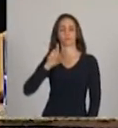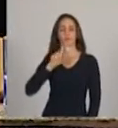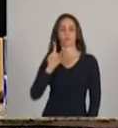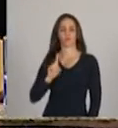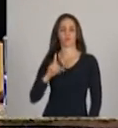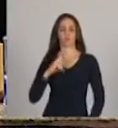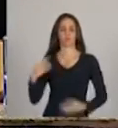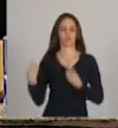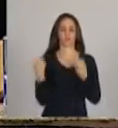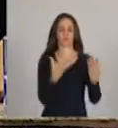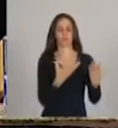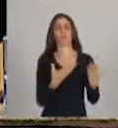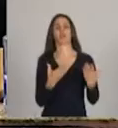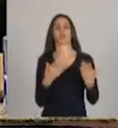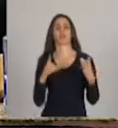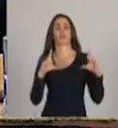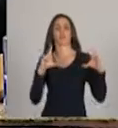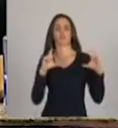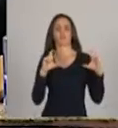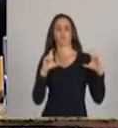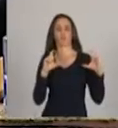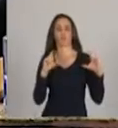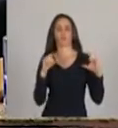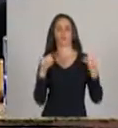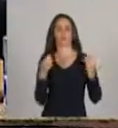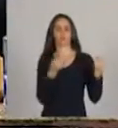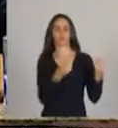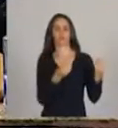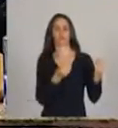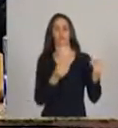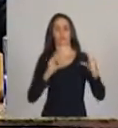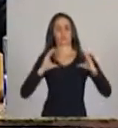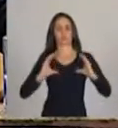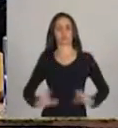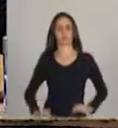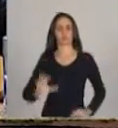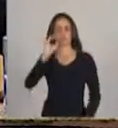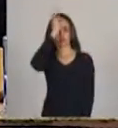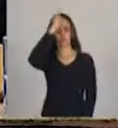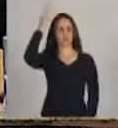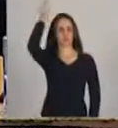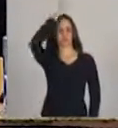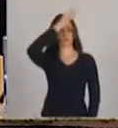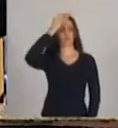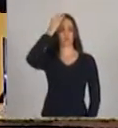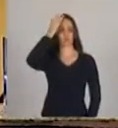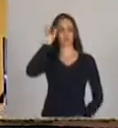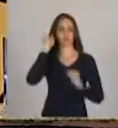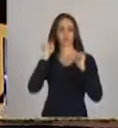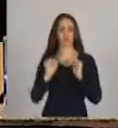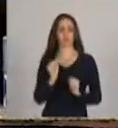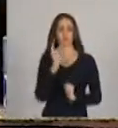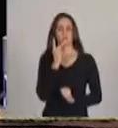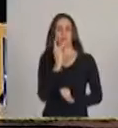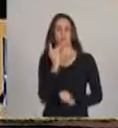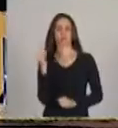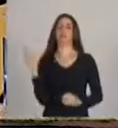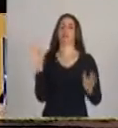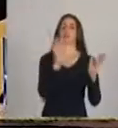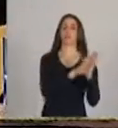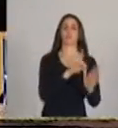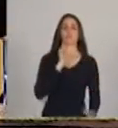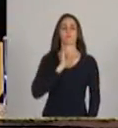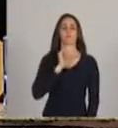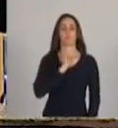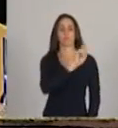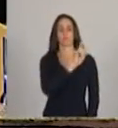a entrega, as fotos para o seu título de cidadão Espírito Santense, e a partir de agora o senhor pode falar bem assim, chegar lá em Belo Horizonte para passear,